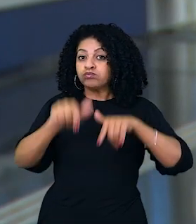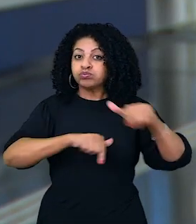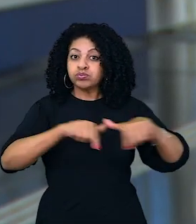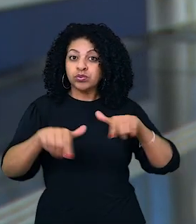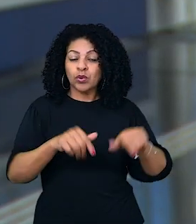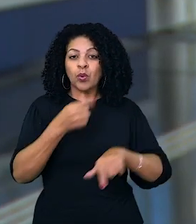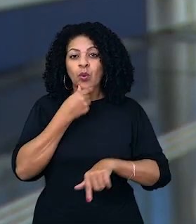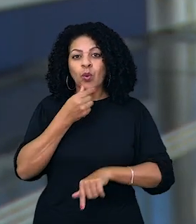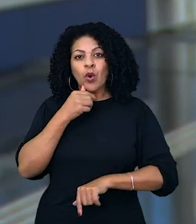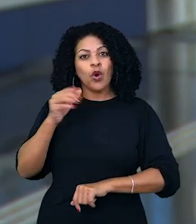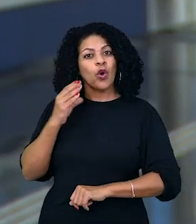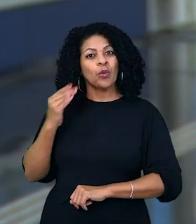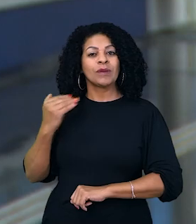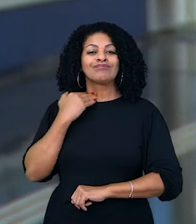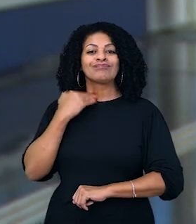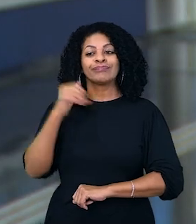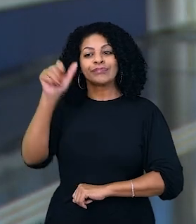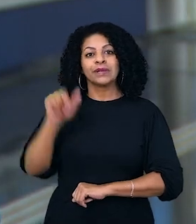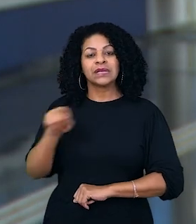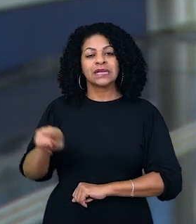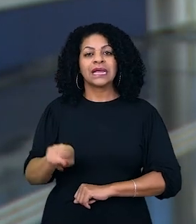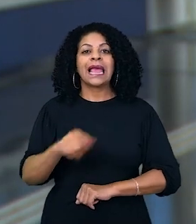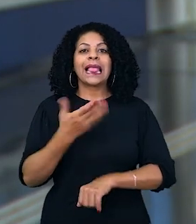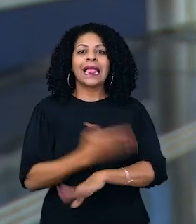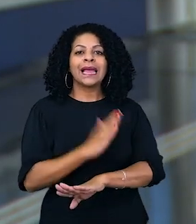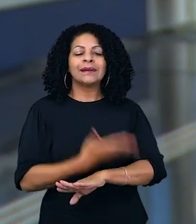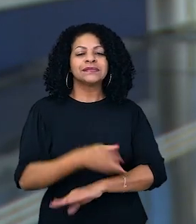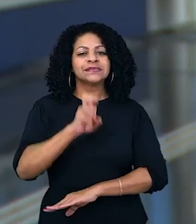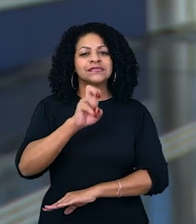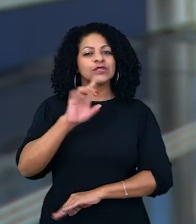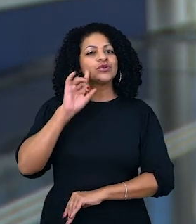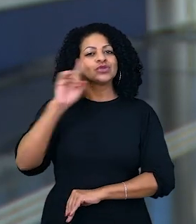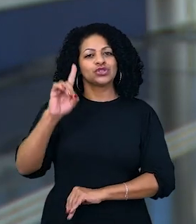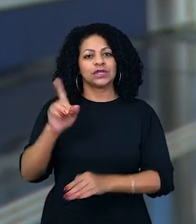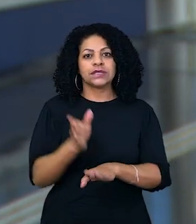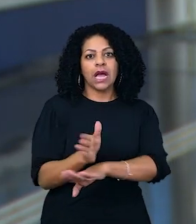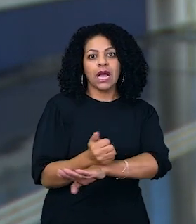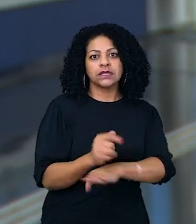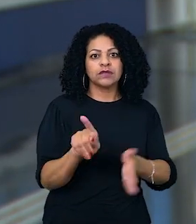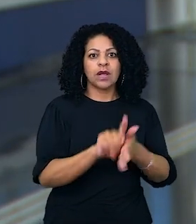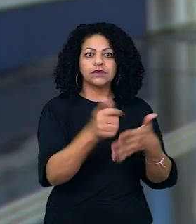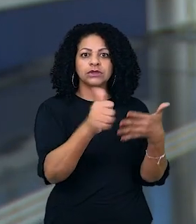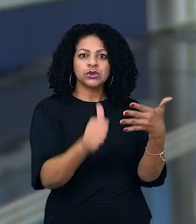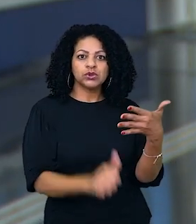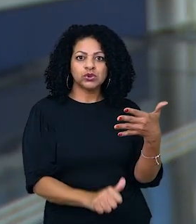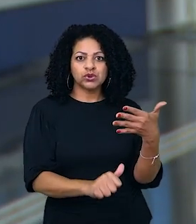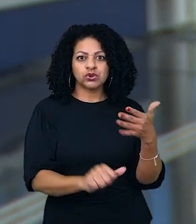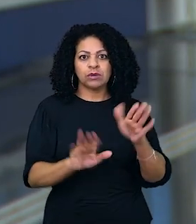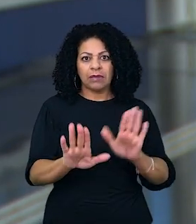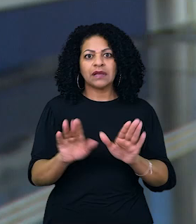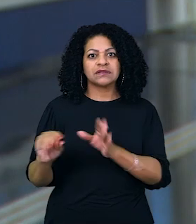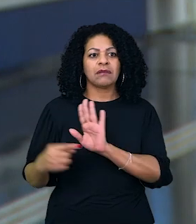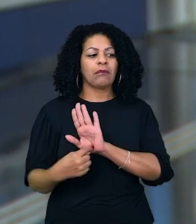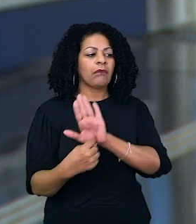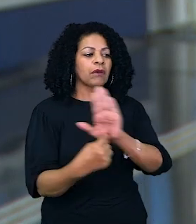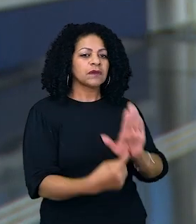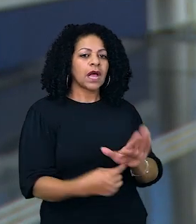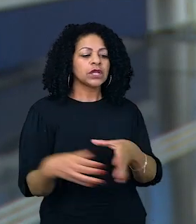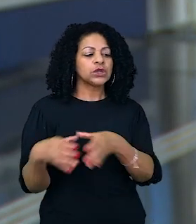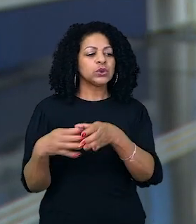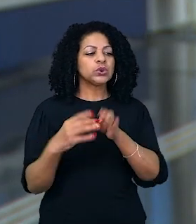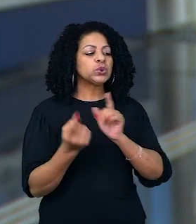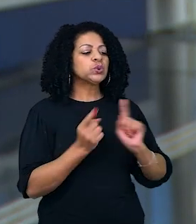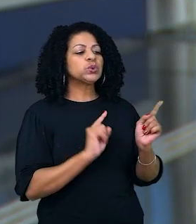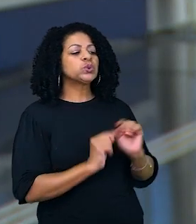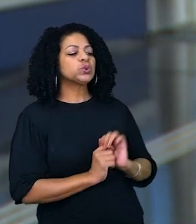relatou ter tido apenas 5 dias de treinamento antes das avaliações. Um dos argumentos apresentados foi o de